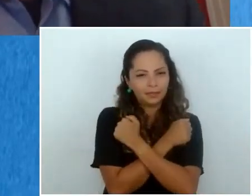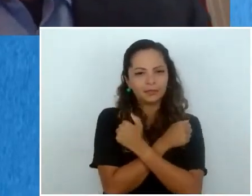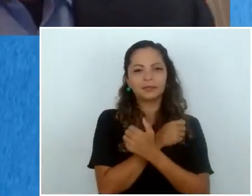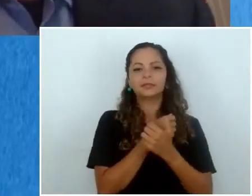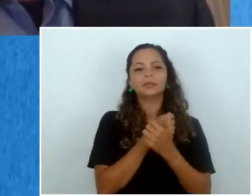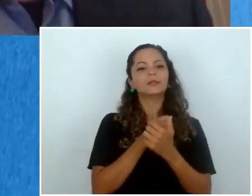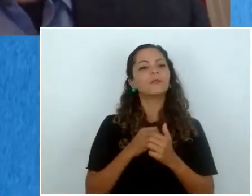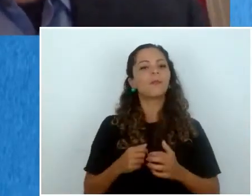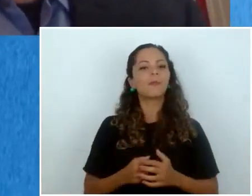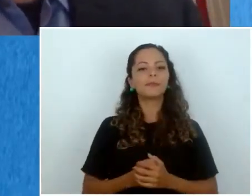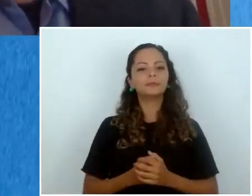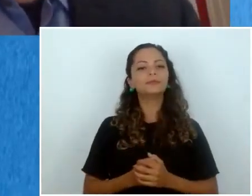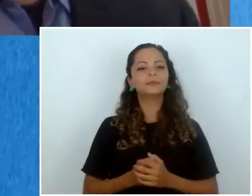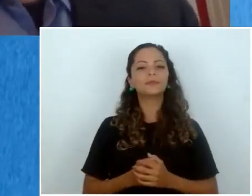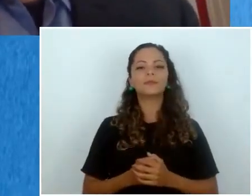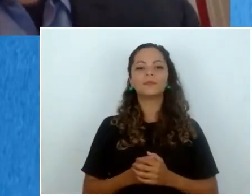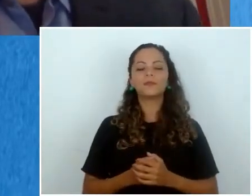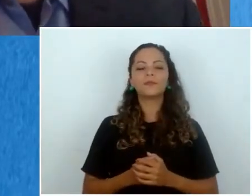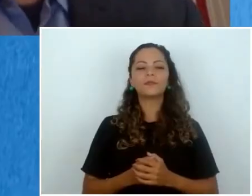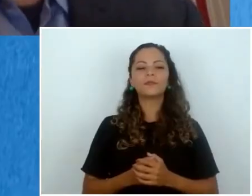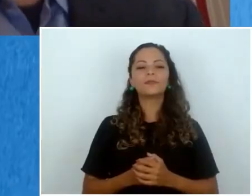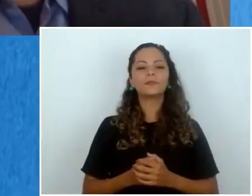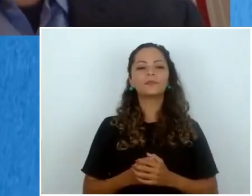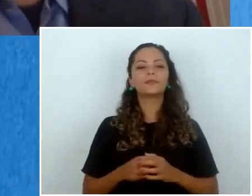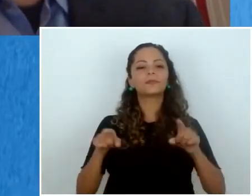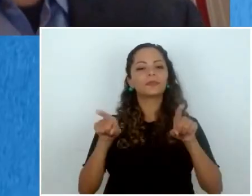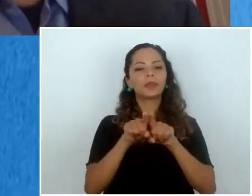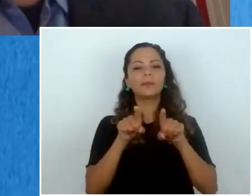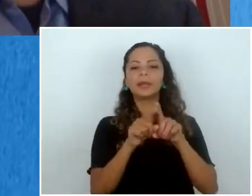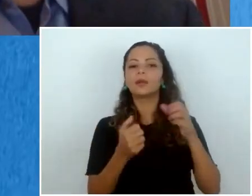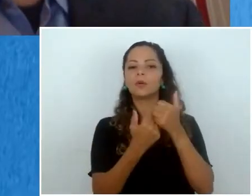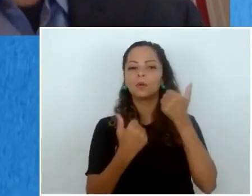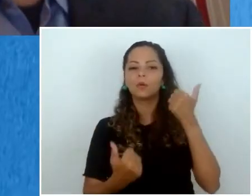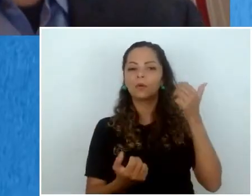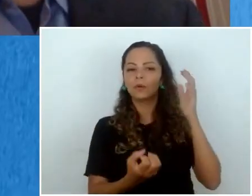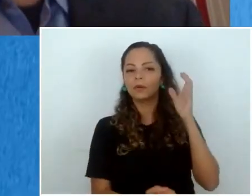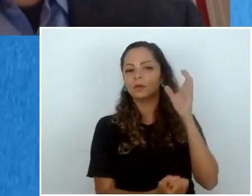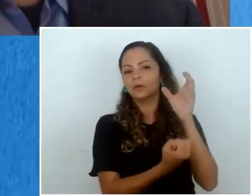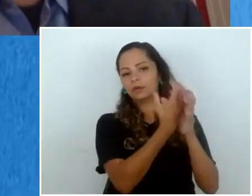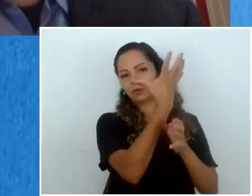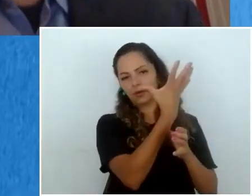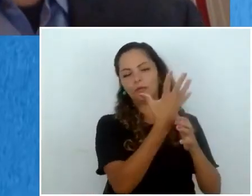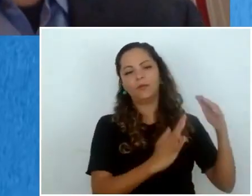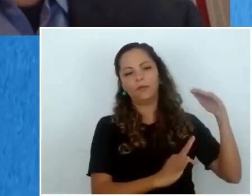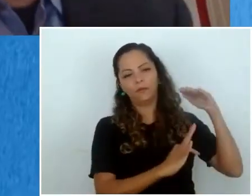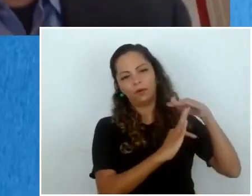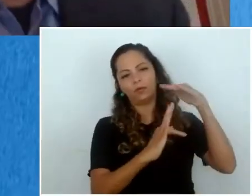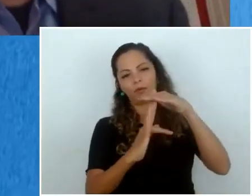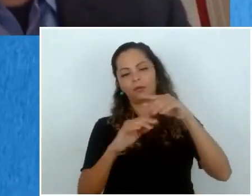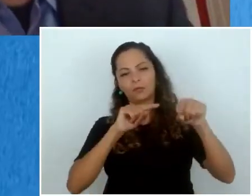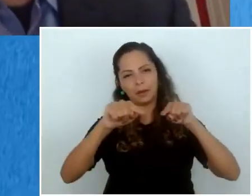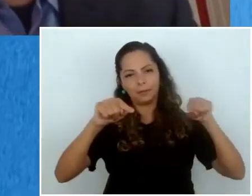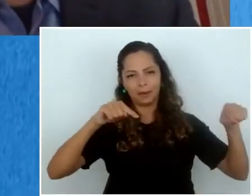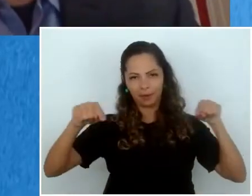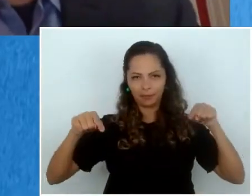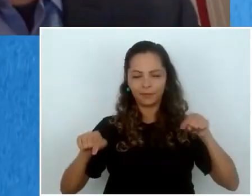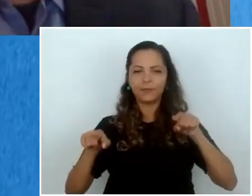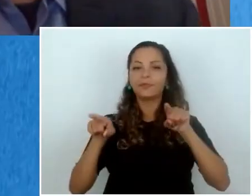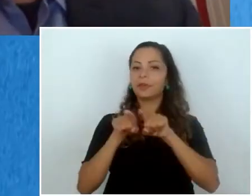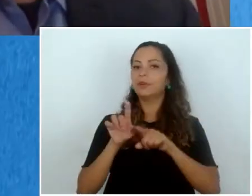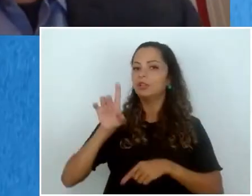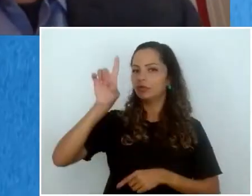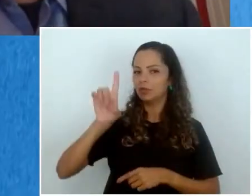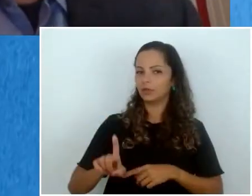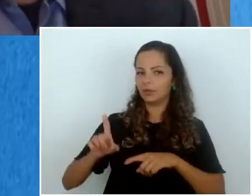e Te Adoro, e cofundador do ET Contact, Lives Shaped by Autism, e é diretor médico do Tismo